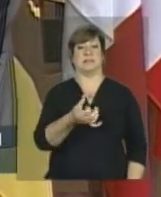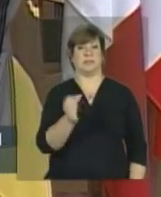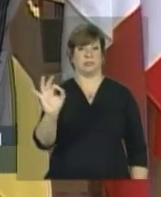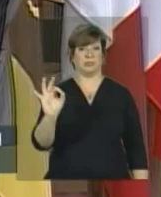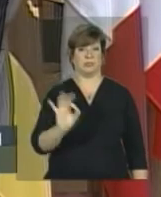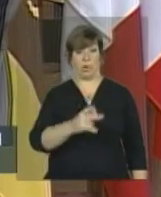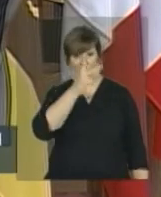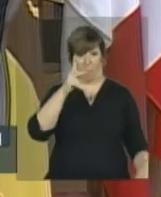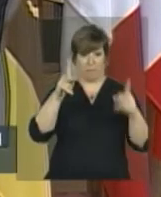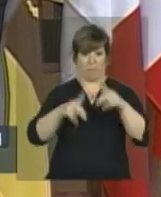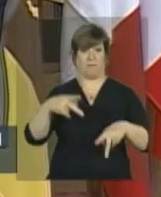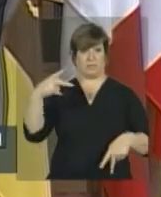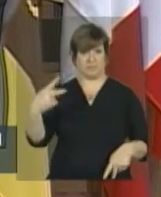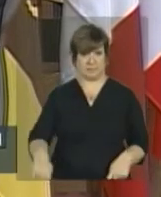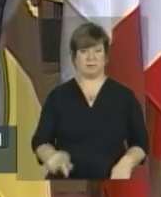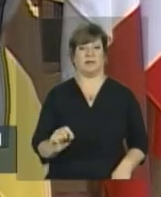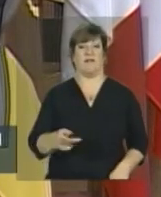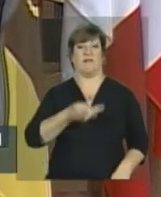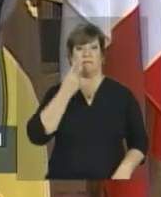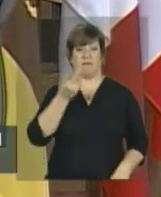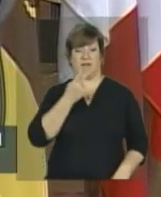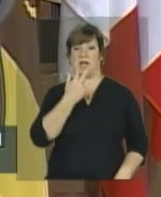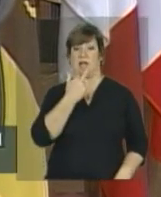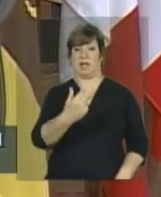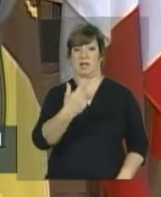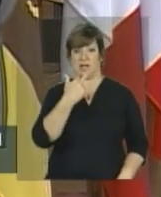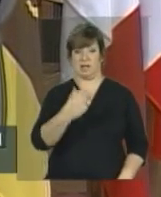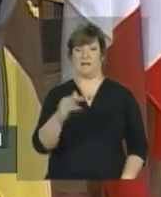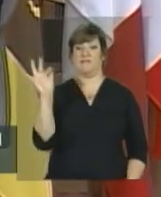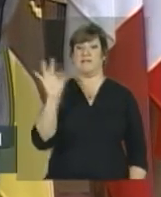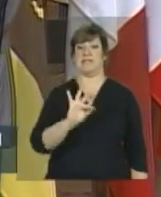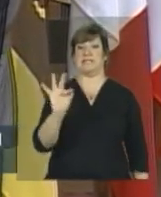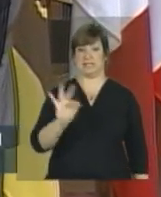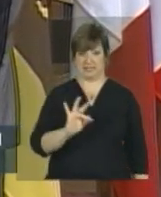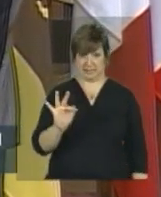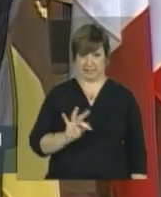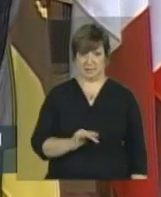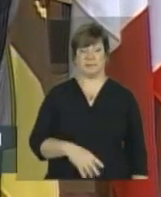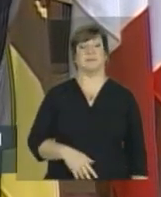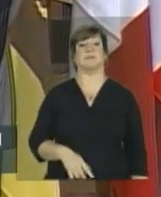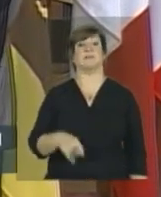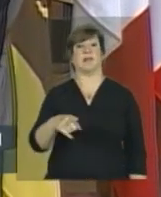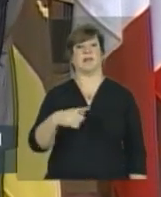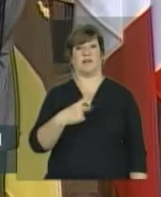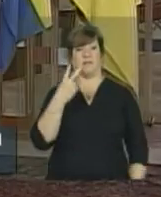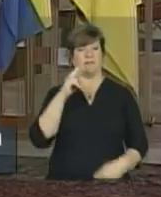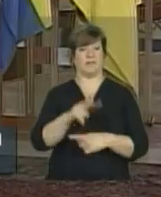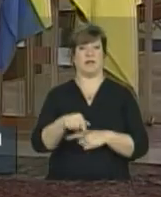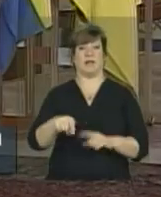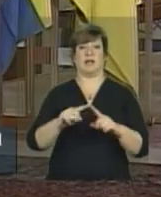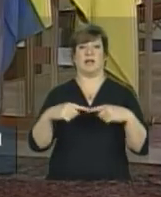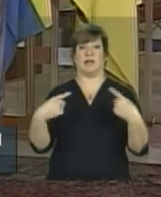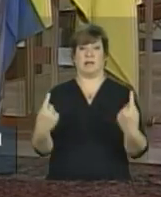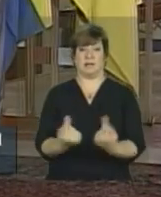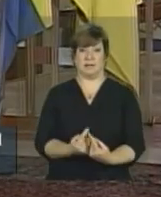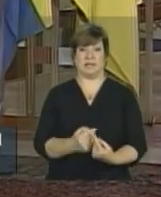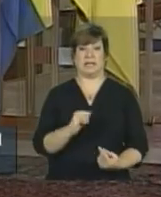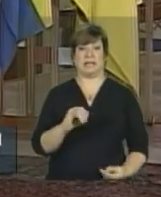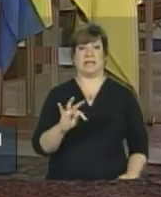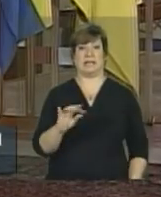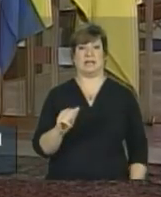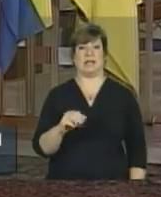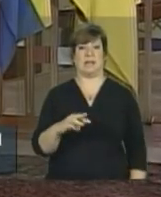76% da população fala predominantemente o francês. Você acompanha a cerimônia no Palácio do